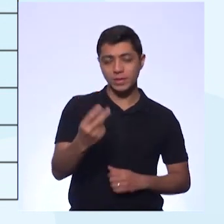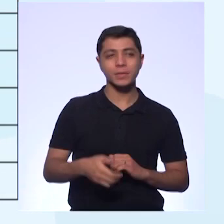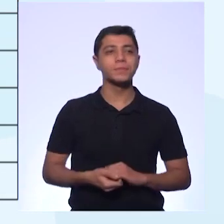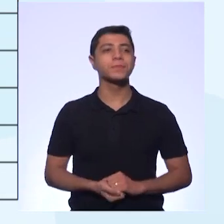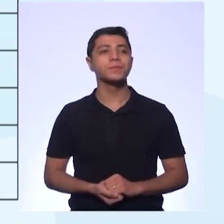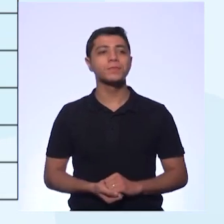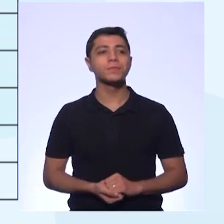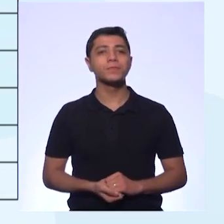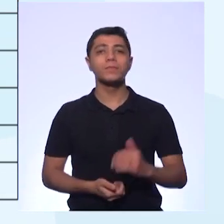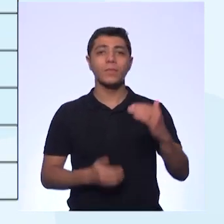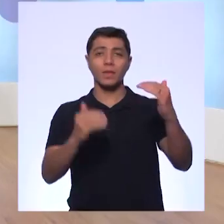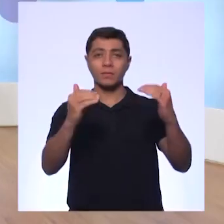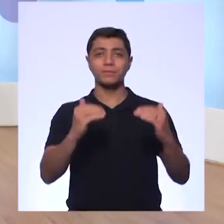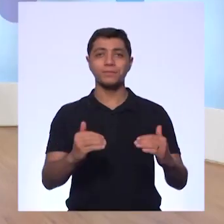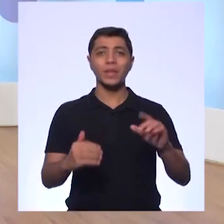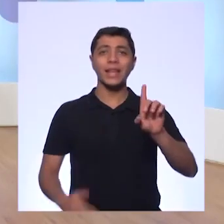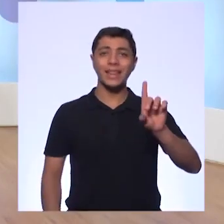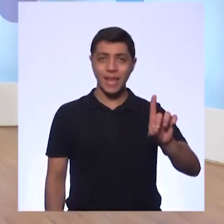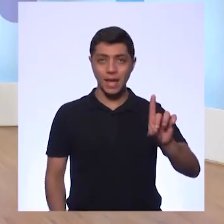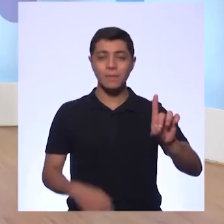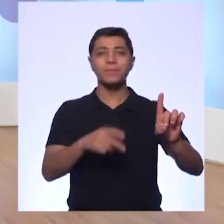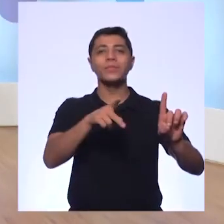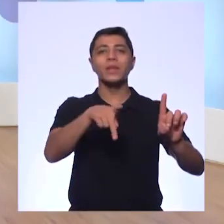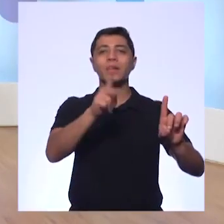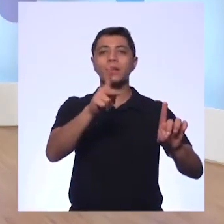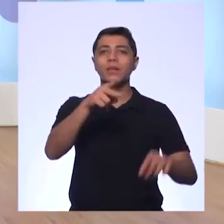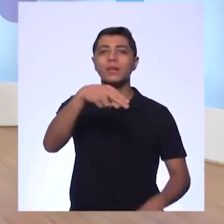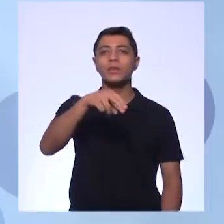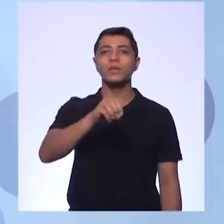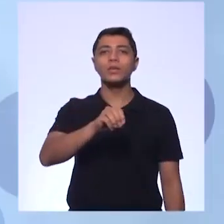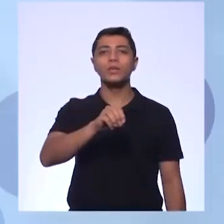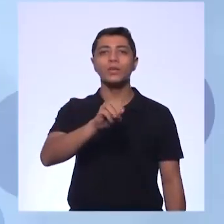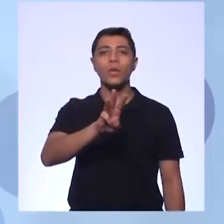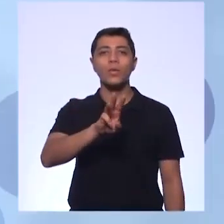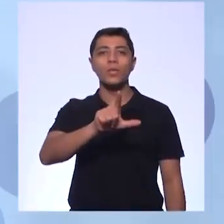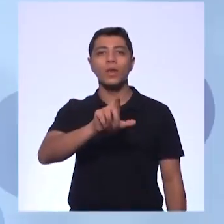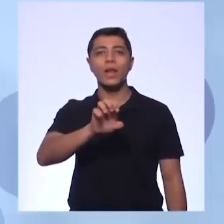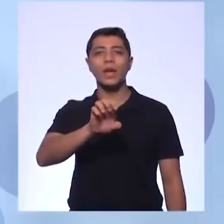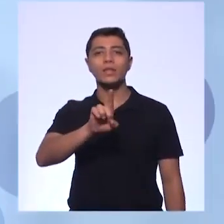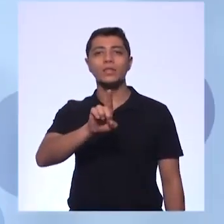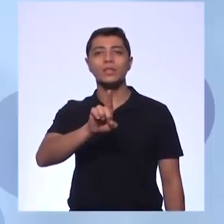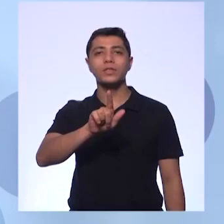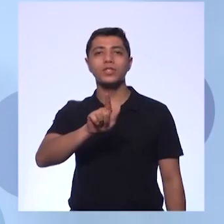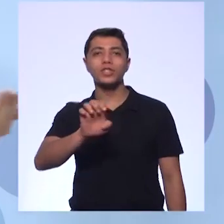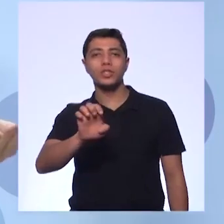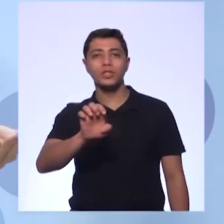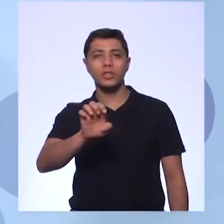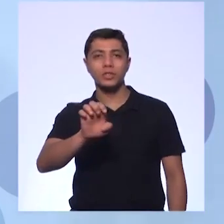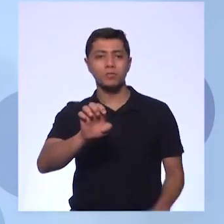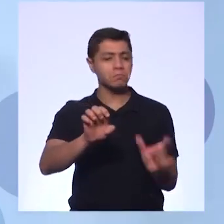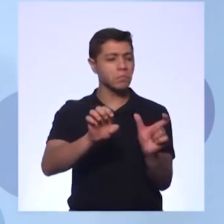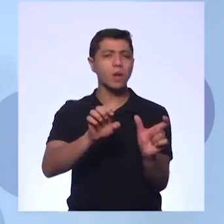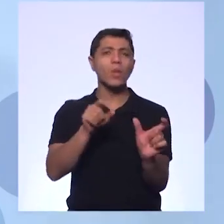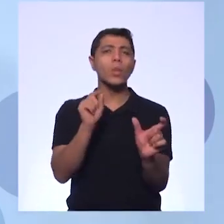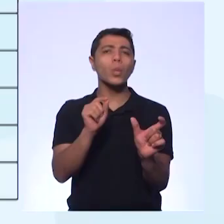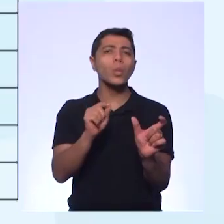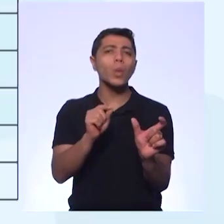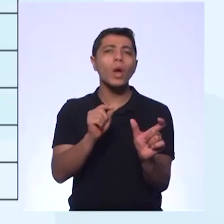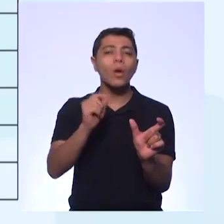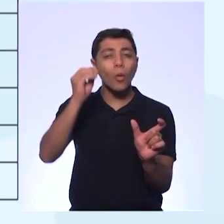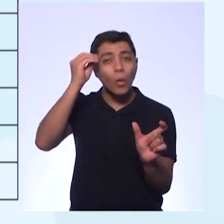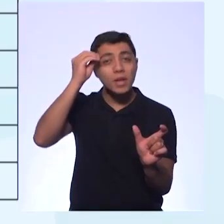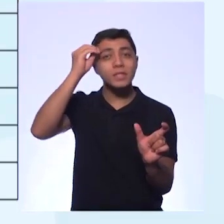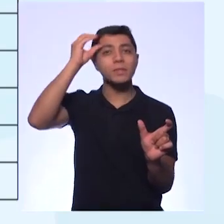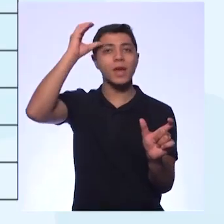Do you know what is knowledge? Yes, I know. Do you know? I know. Então, know é saber, knowledge,